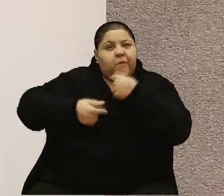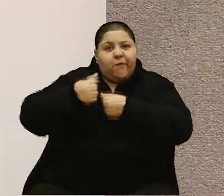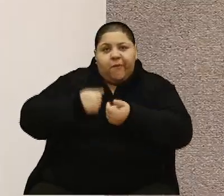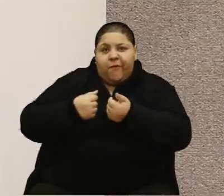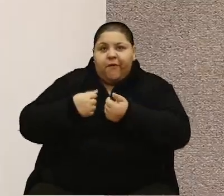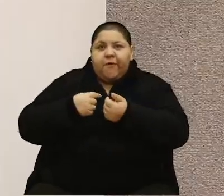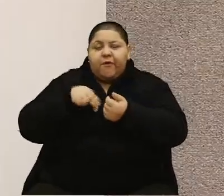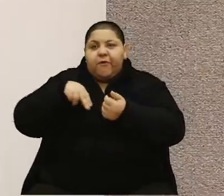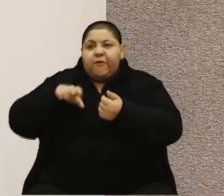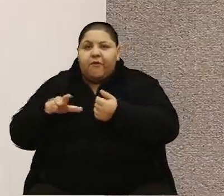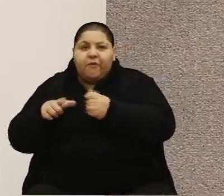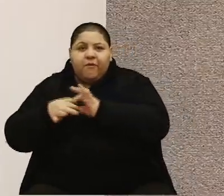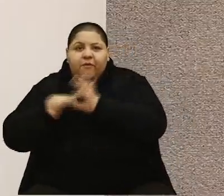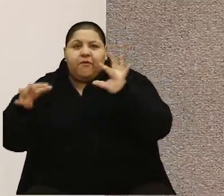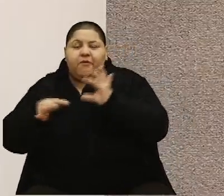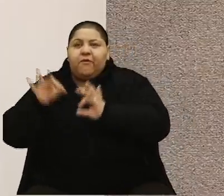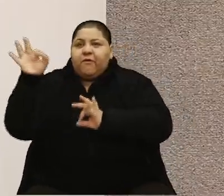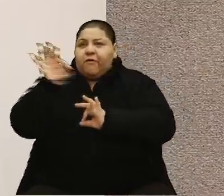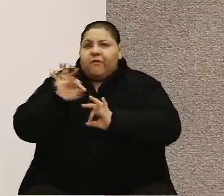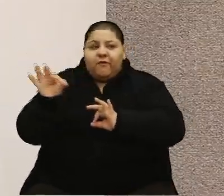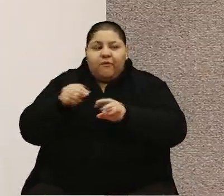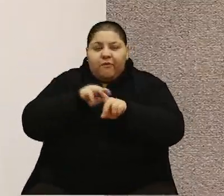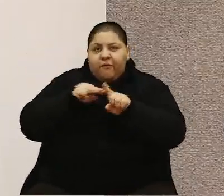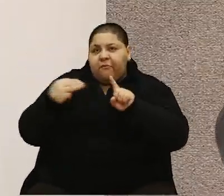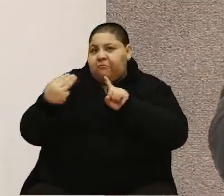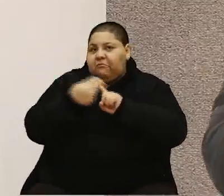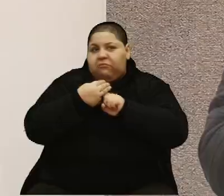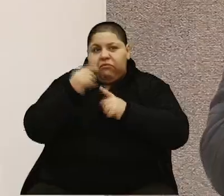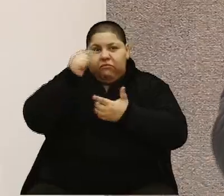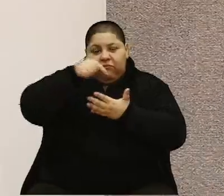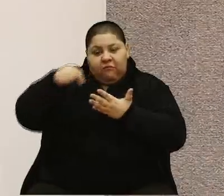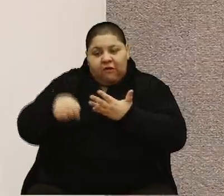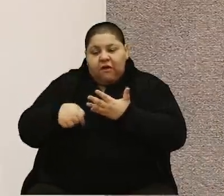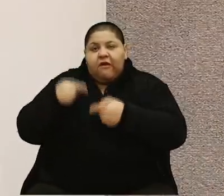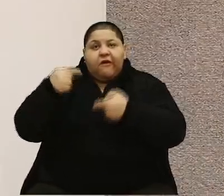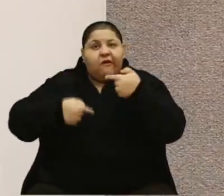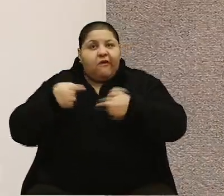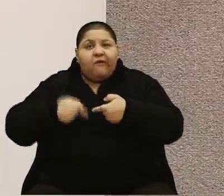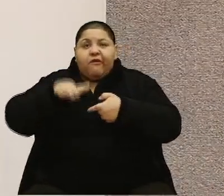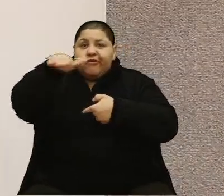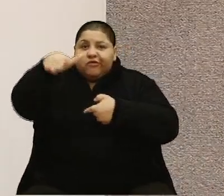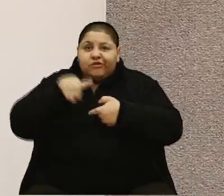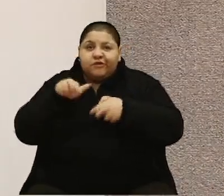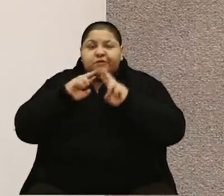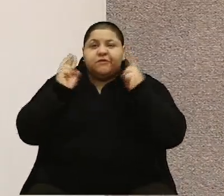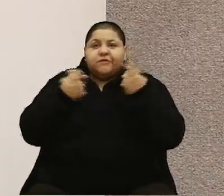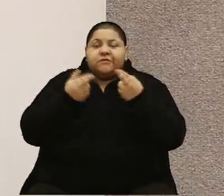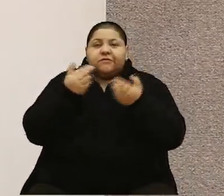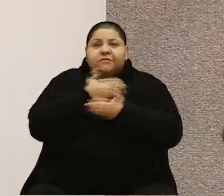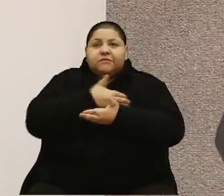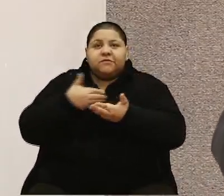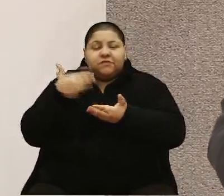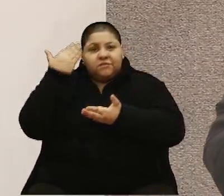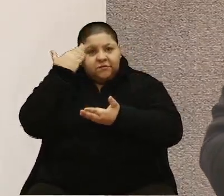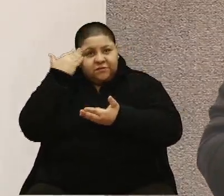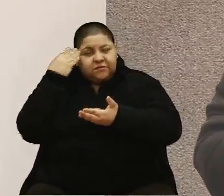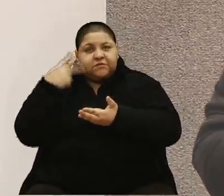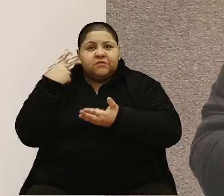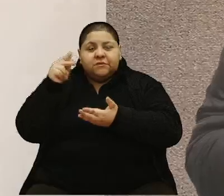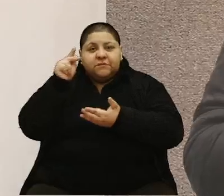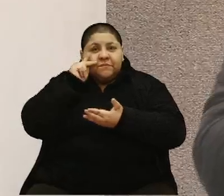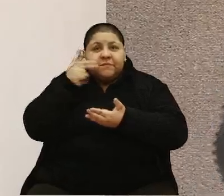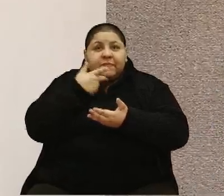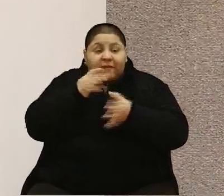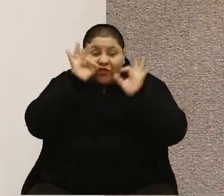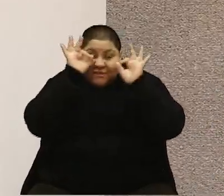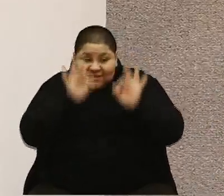de neoliberalismo, de estatização de mercado, ou coisa que eu valha. A discussão é, convoquemos uma audiência pública para saber o que o vereador Cláudio Libardi foi no